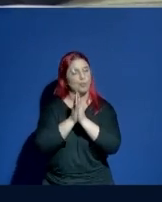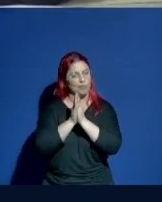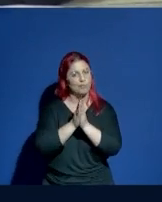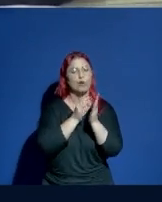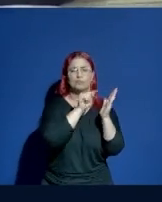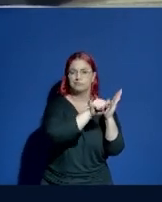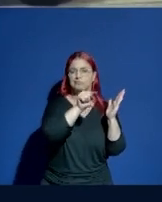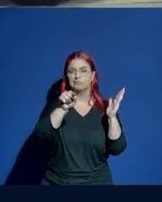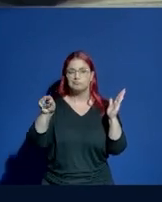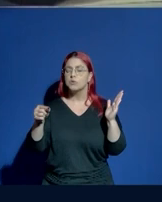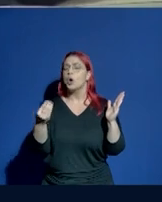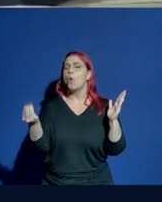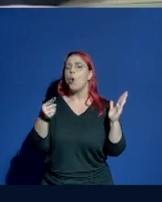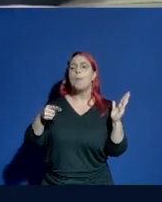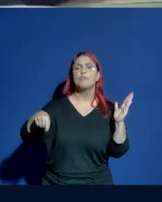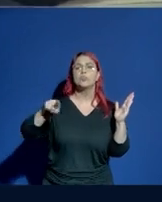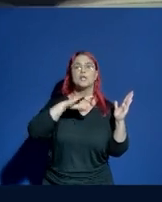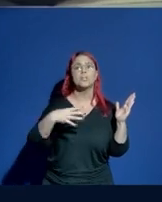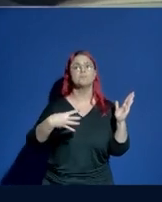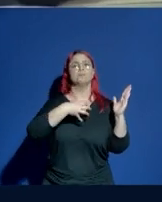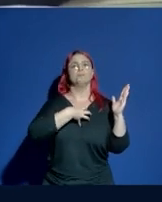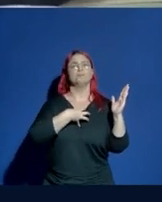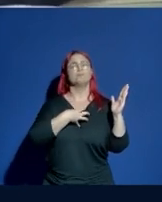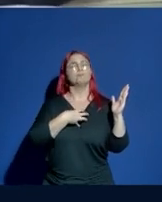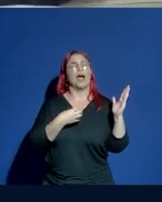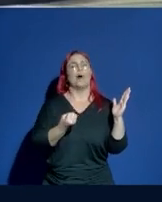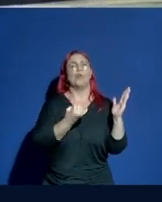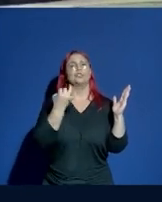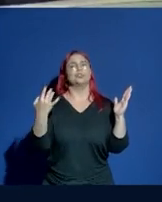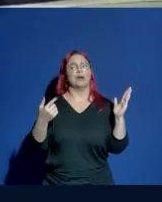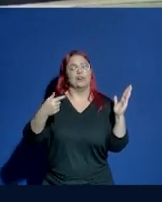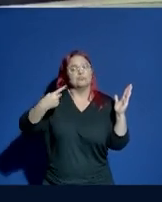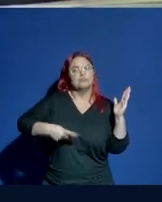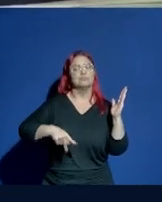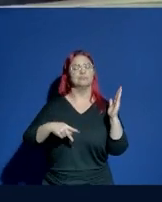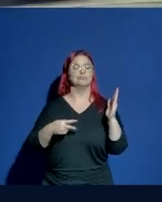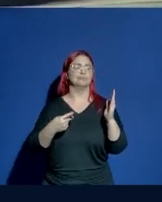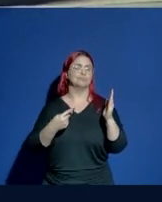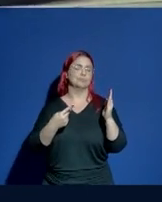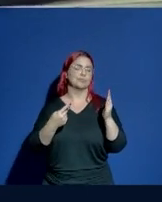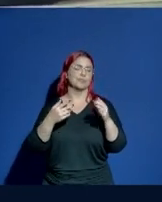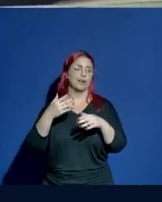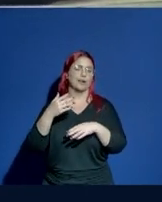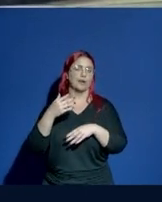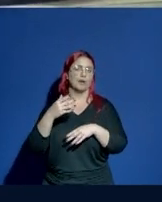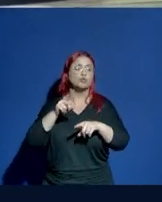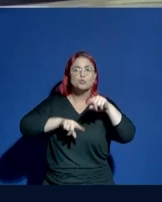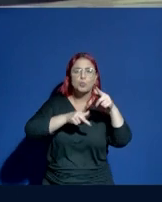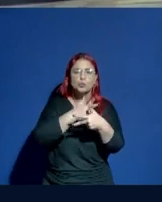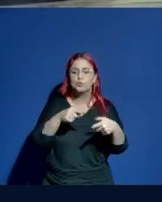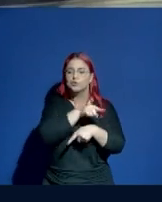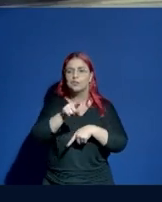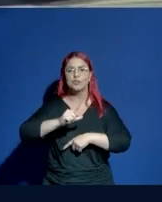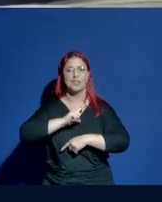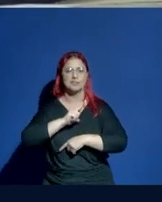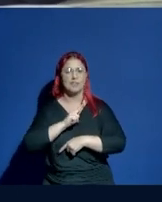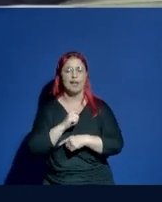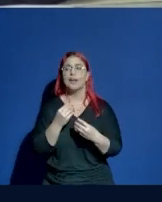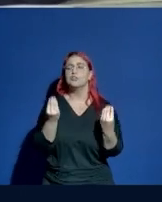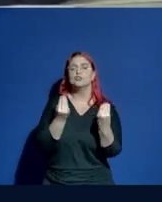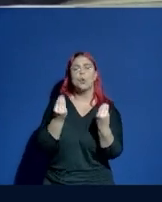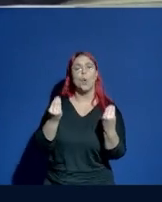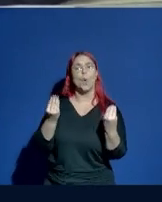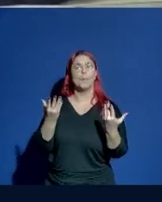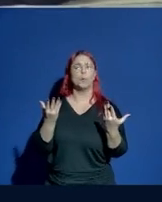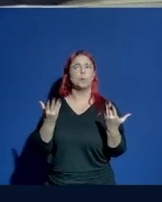um comentário como como vocês estão sentindo demanda para esse tipo de equipamento para os respectivos produtos da onde tem